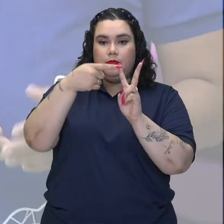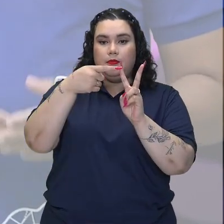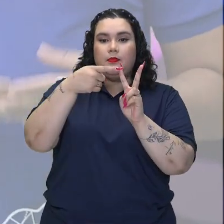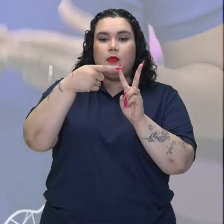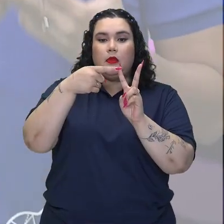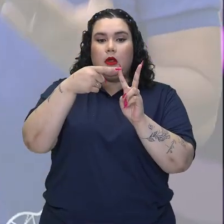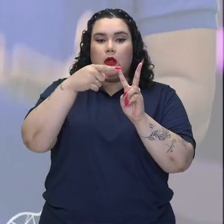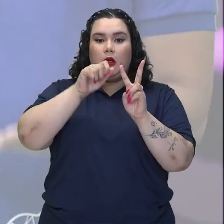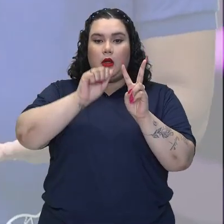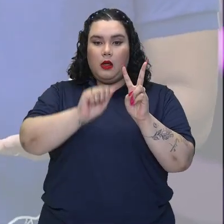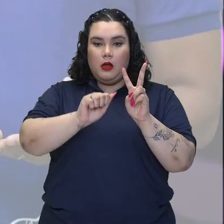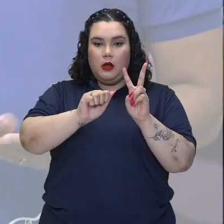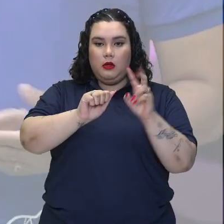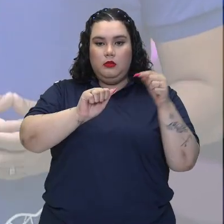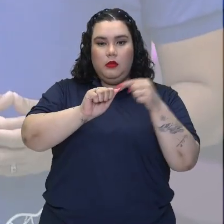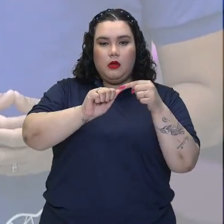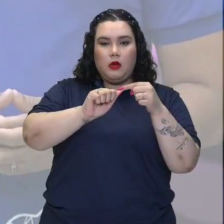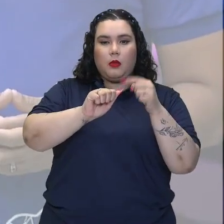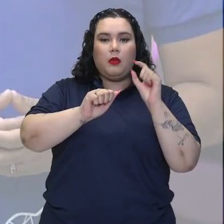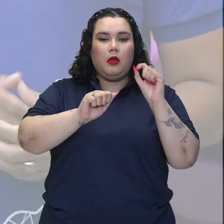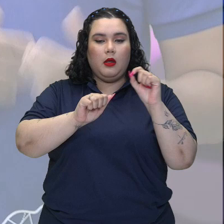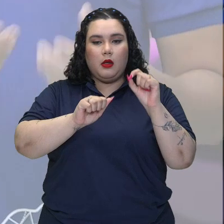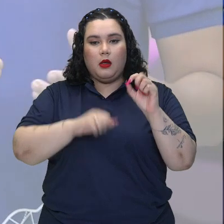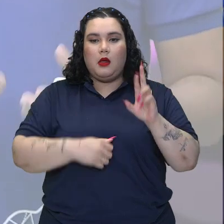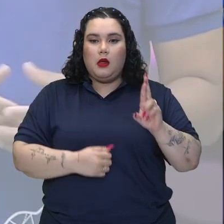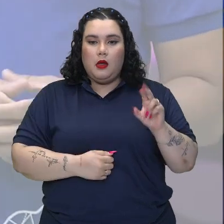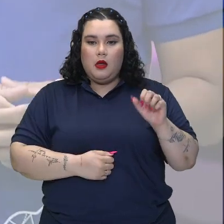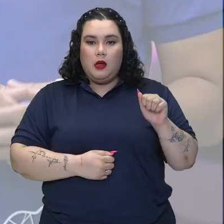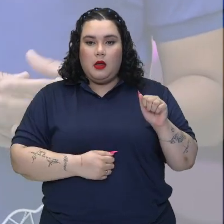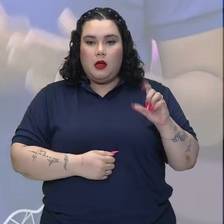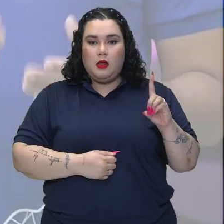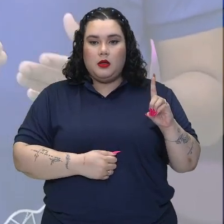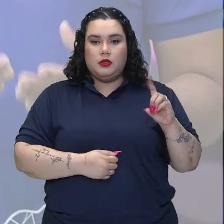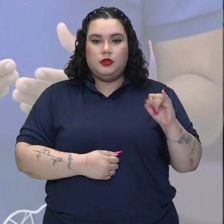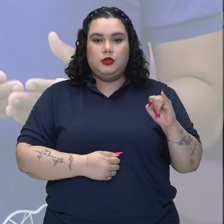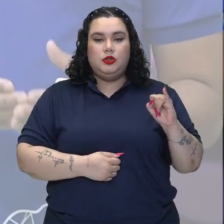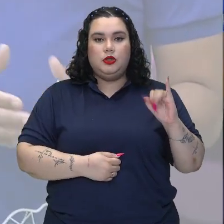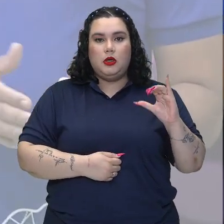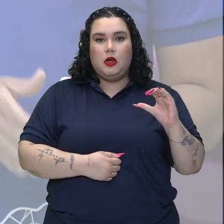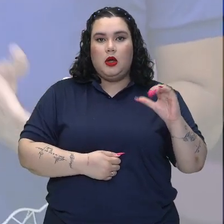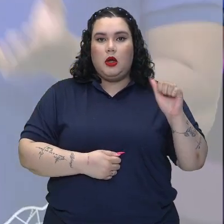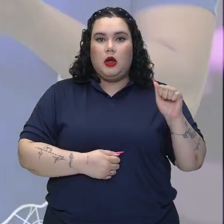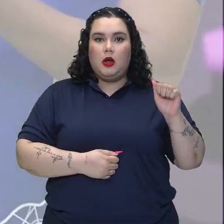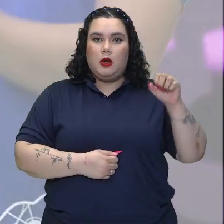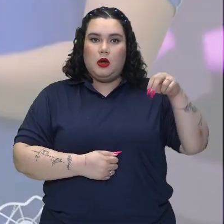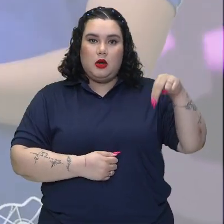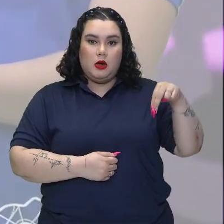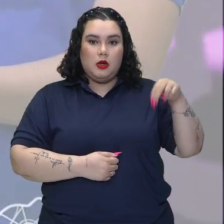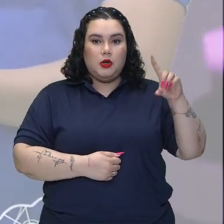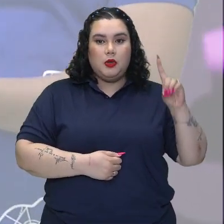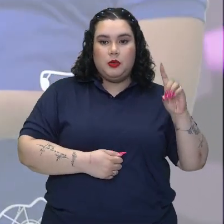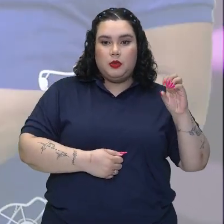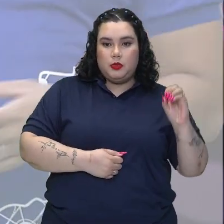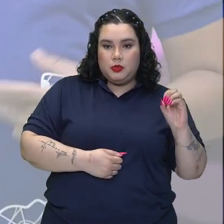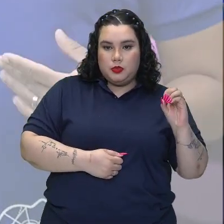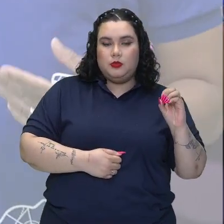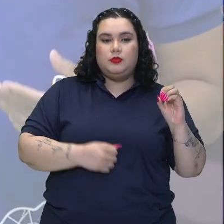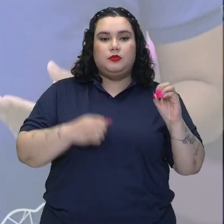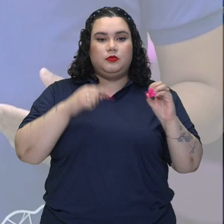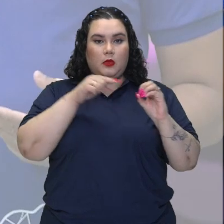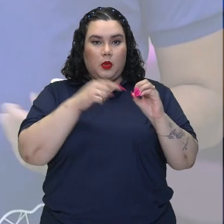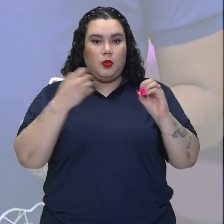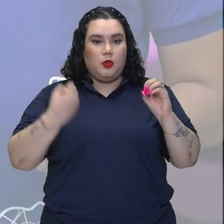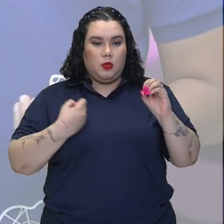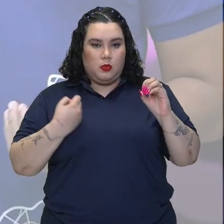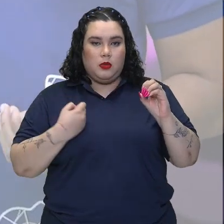o radicando, beleza? É um número que vai gerar a raiz. E quem vai ser